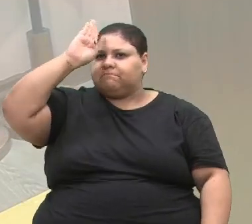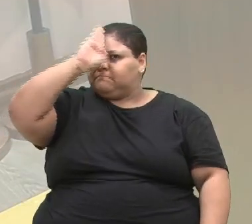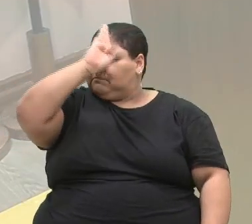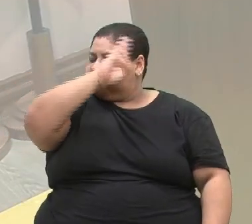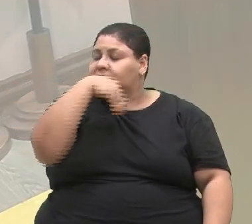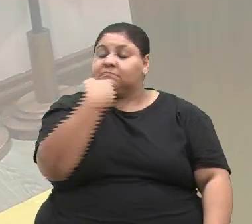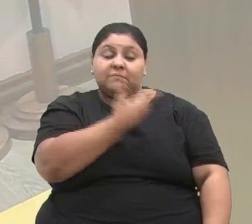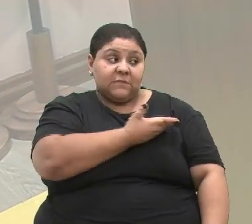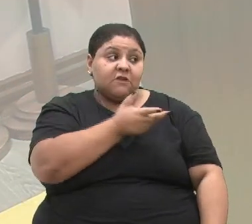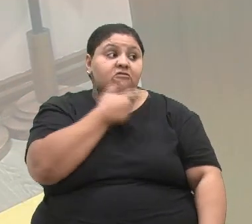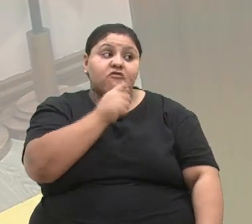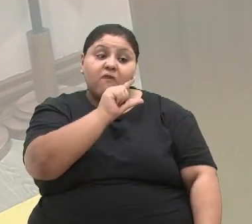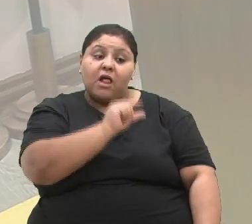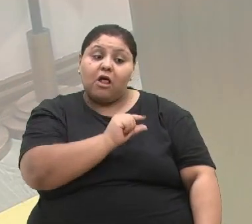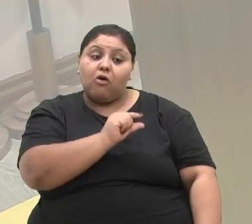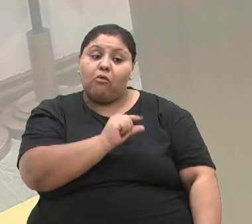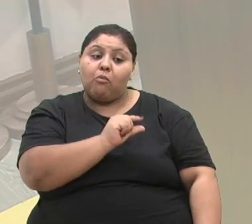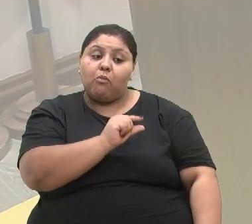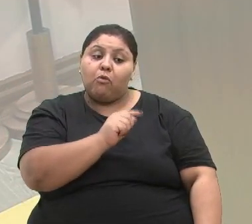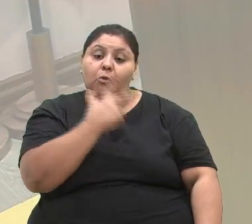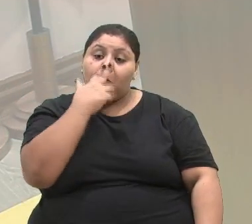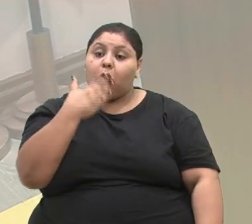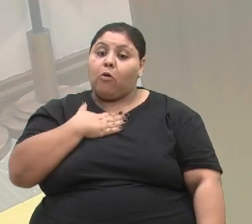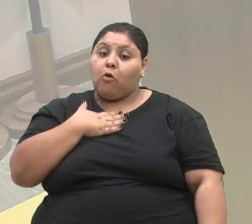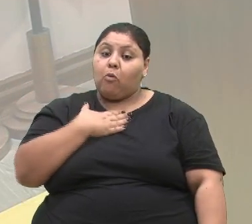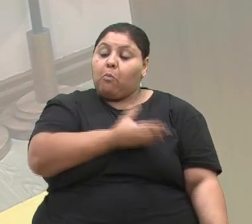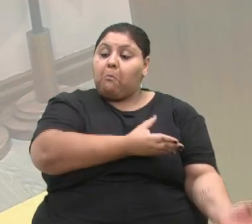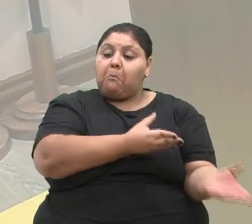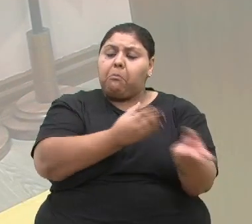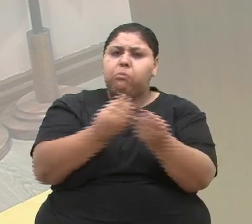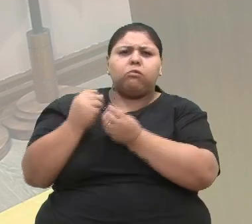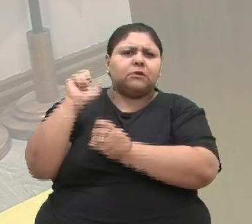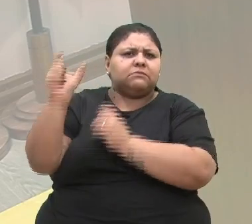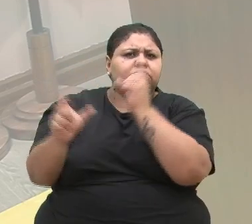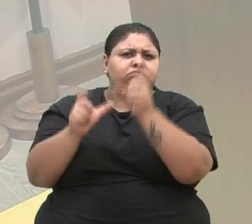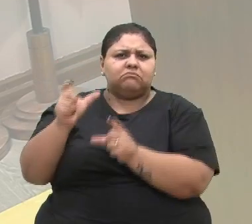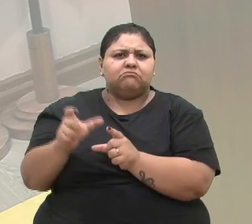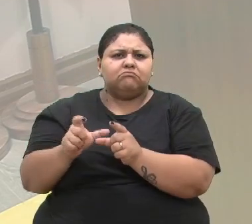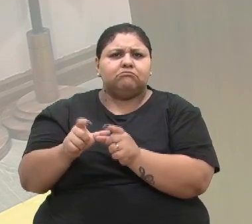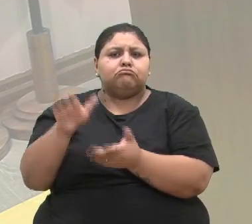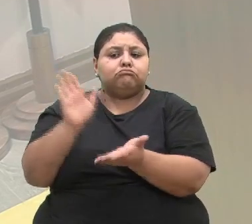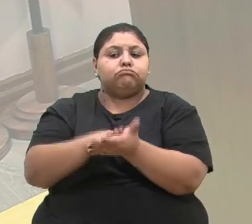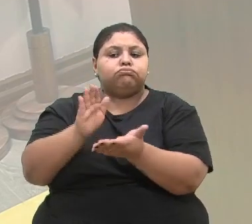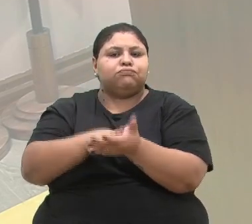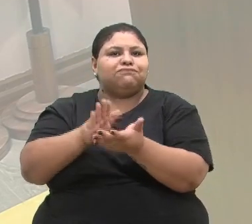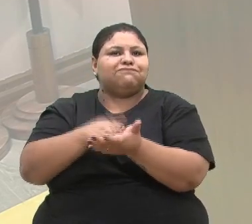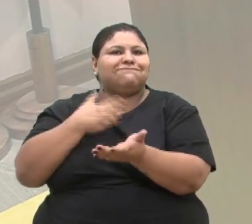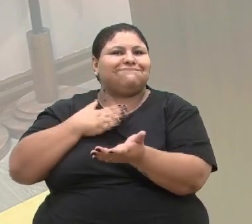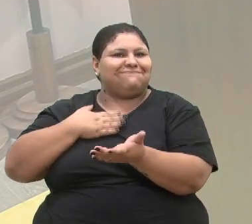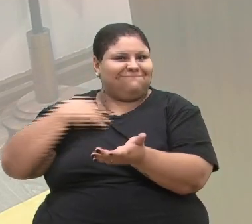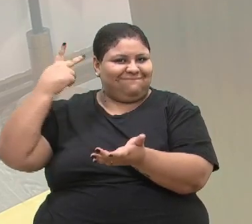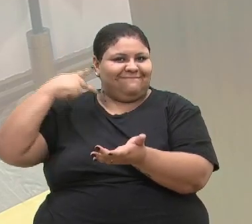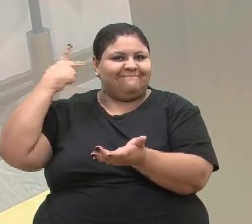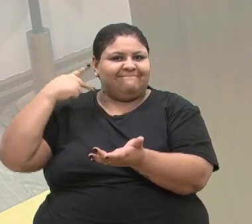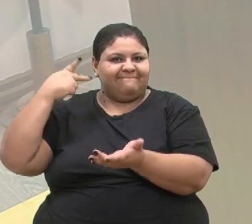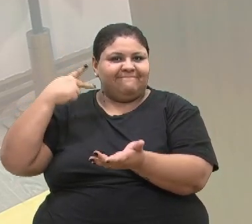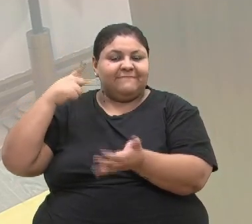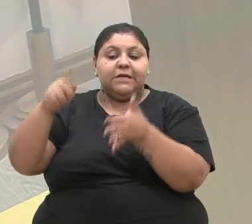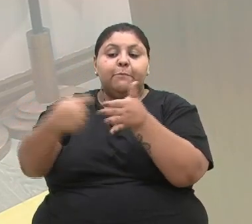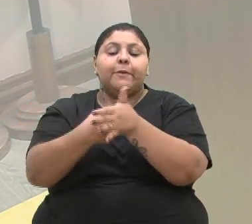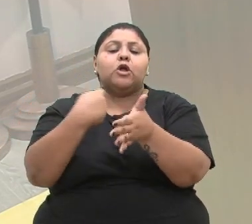realizado e querendo trabalhar ainda mais. Este, acho que é o nosso combustível, né? De tantos problemas, quando tem